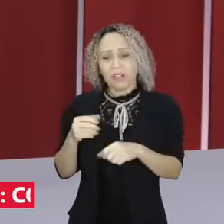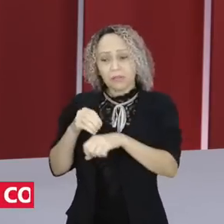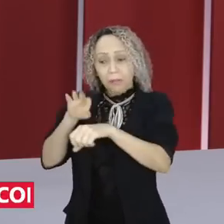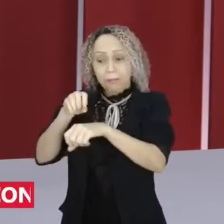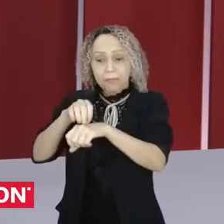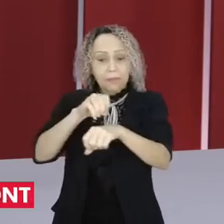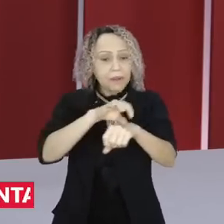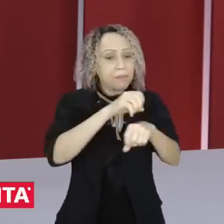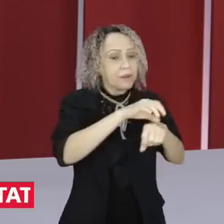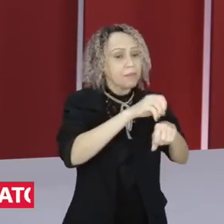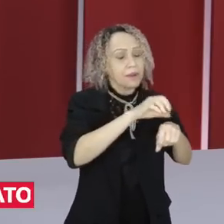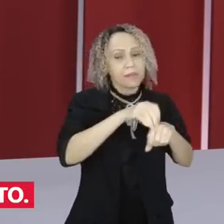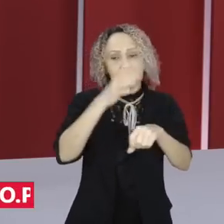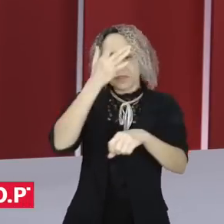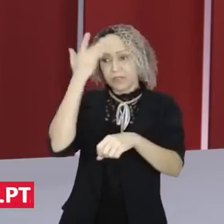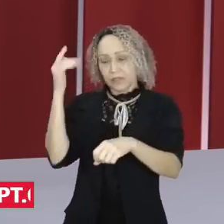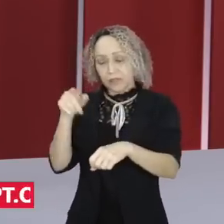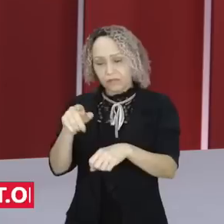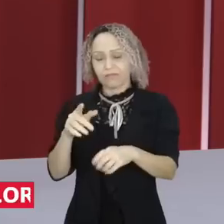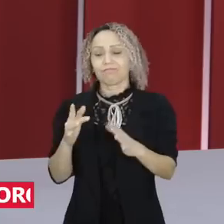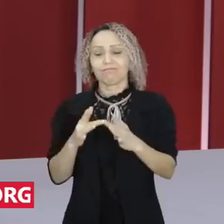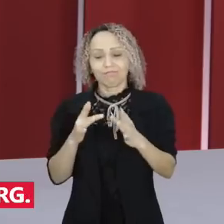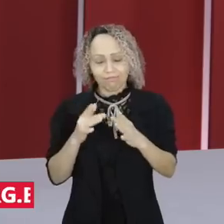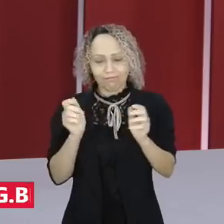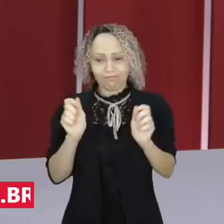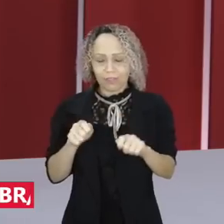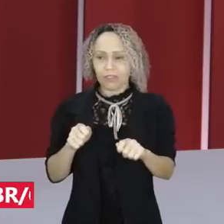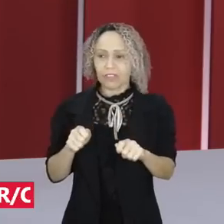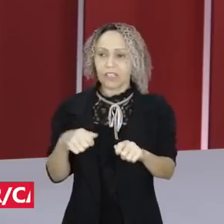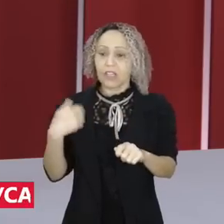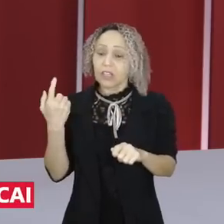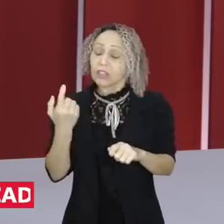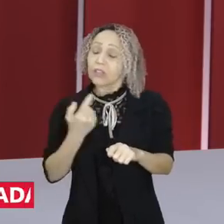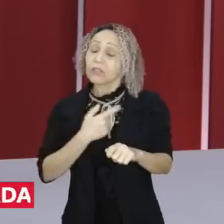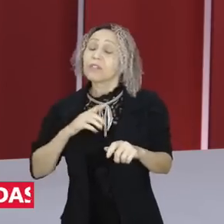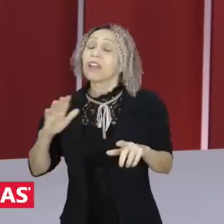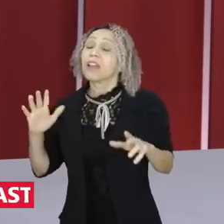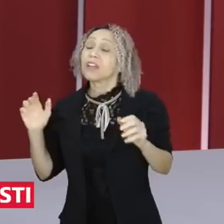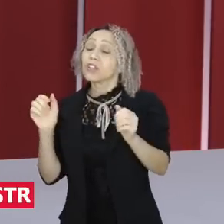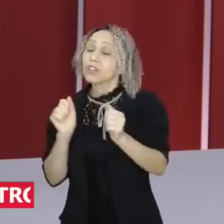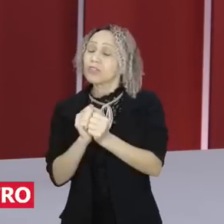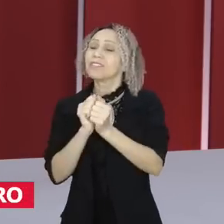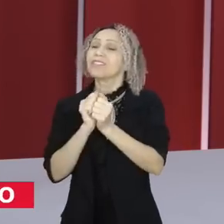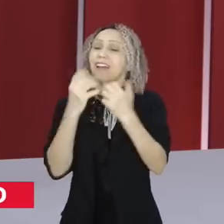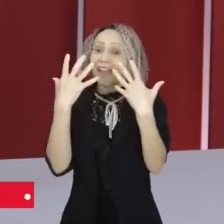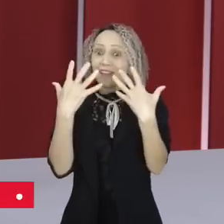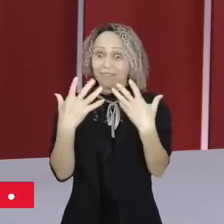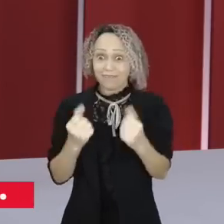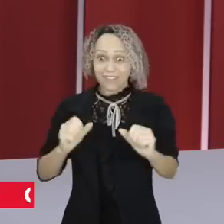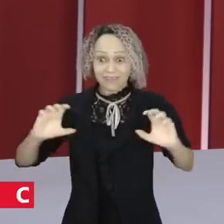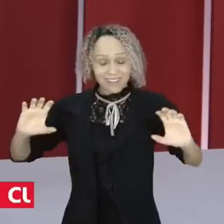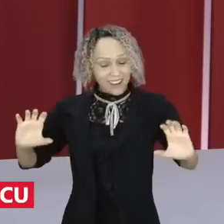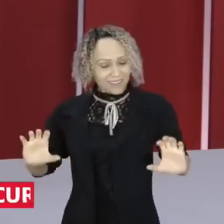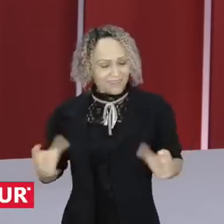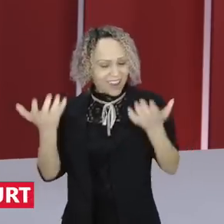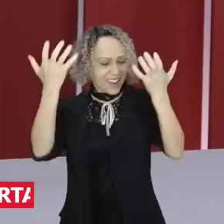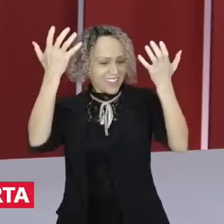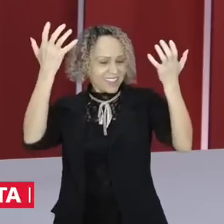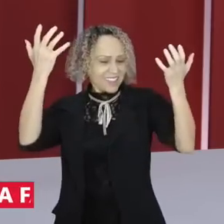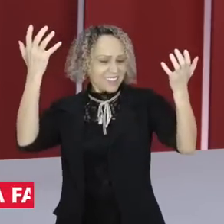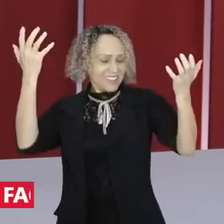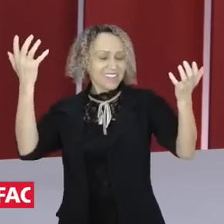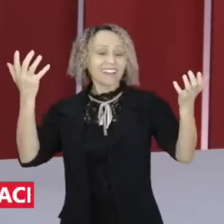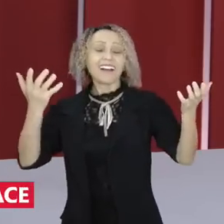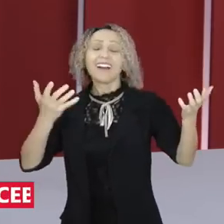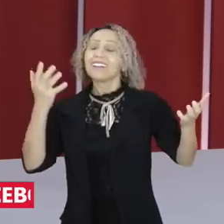com a festa da posse do presidente Lula, porque nós todos juntos e juntas vamos ajudar a realizar a festa